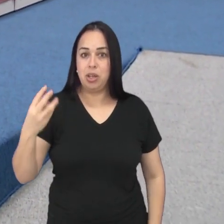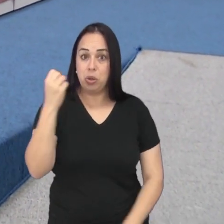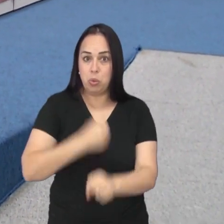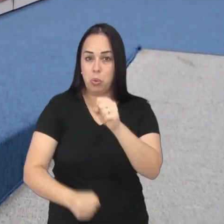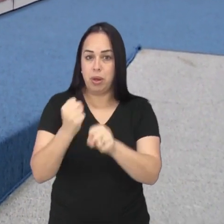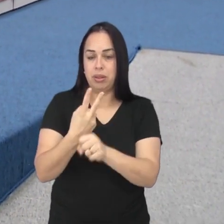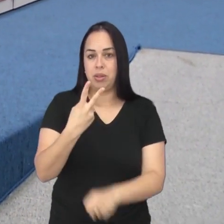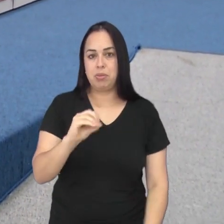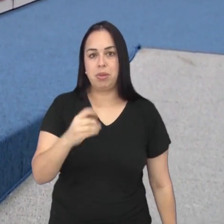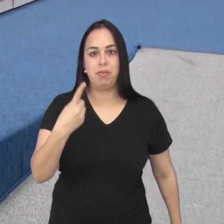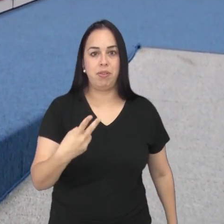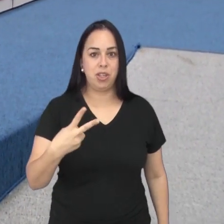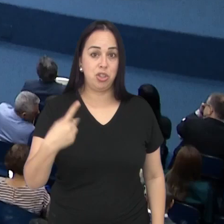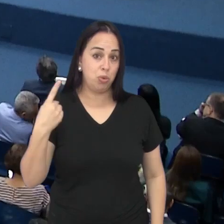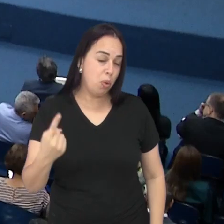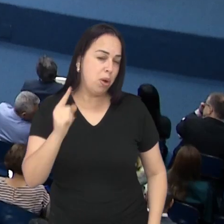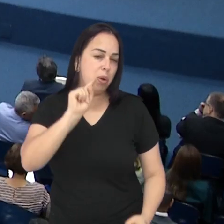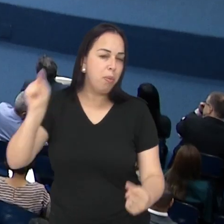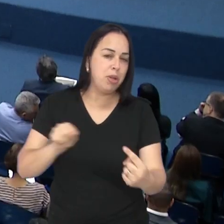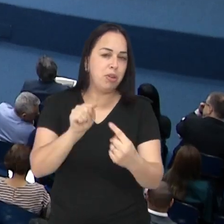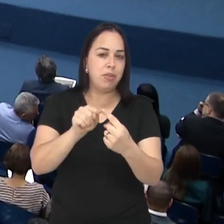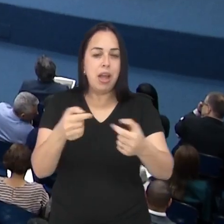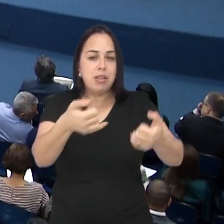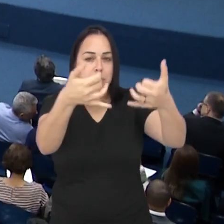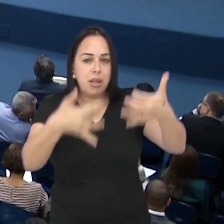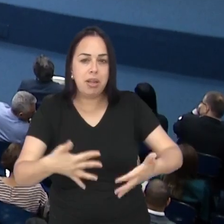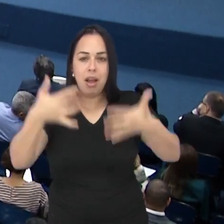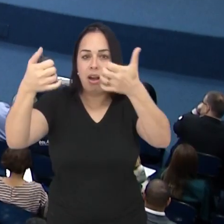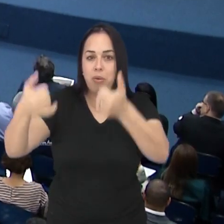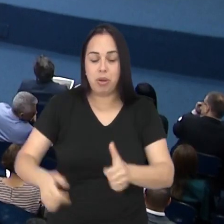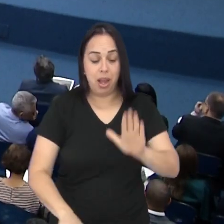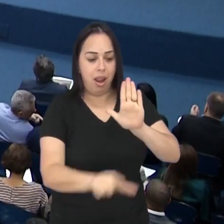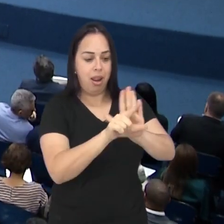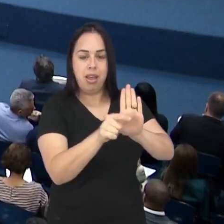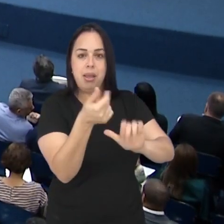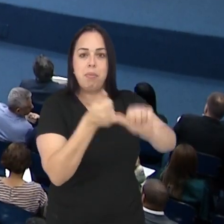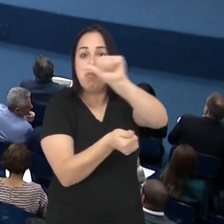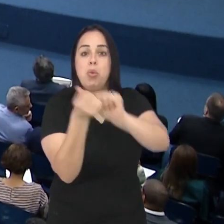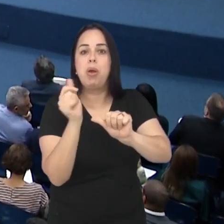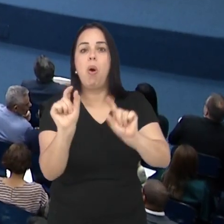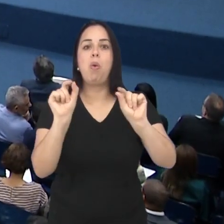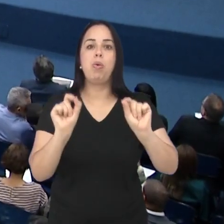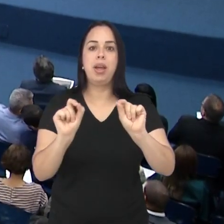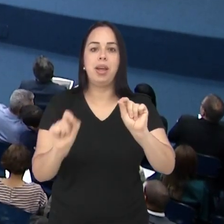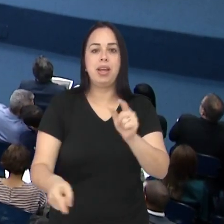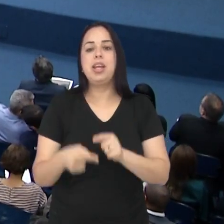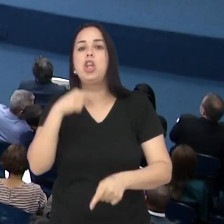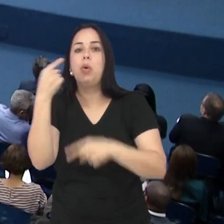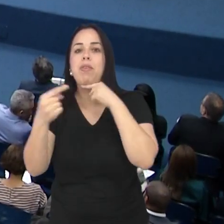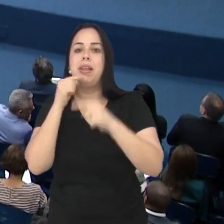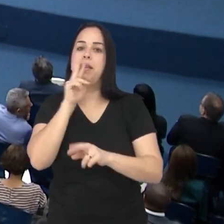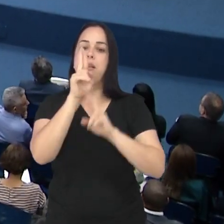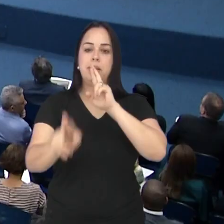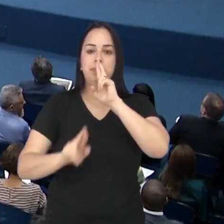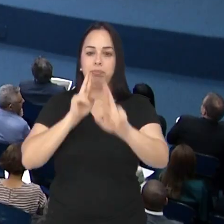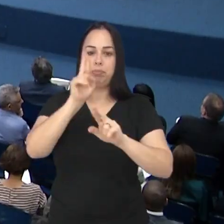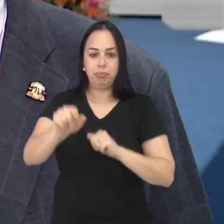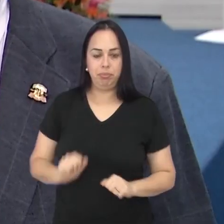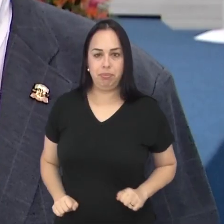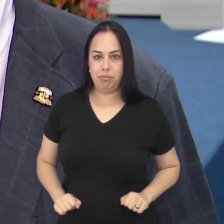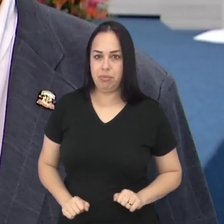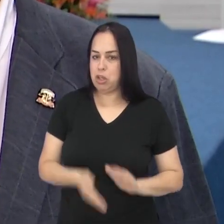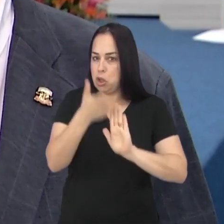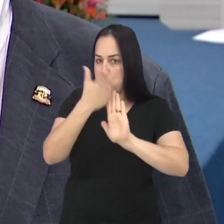14.133 de 2021. O objetivo é explicar aos agentes o que muda com a nova legislação e tirar